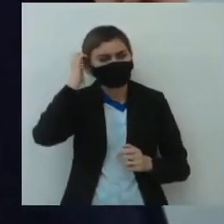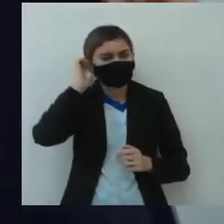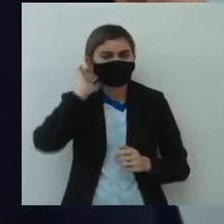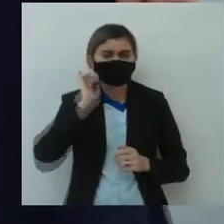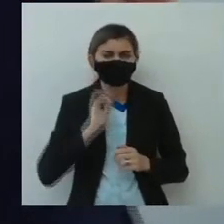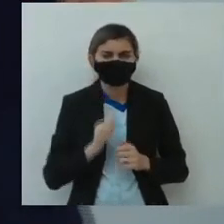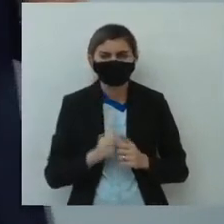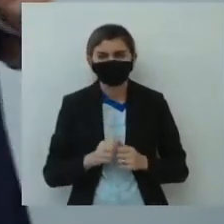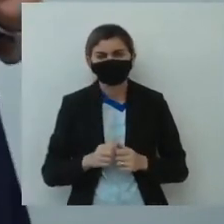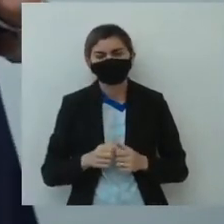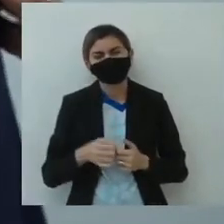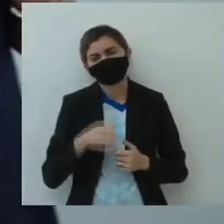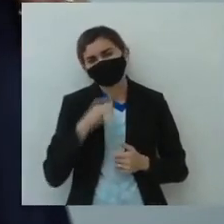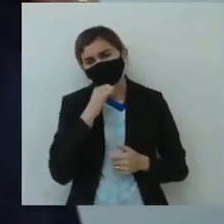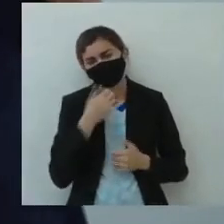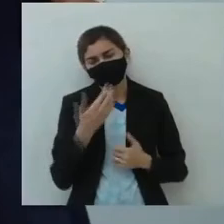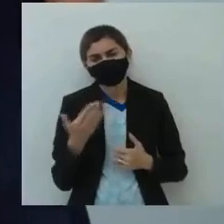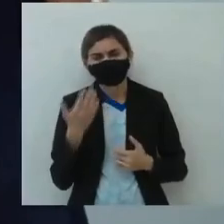pro mais